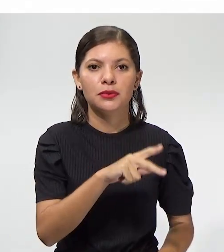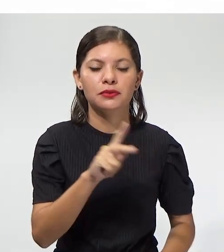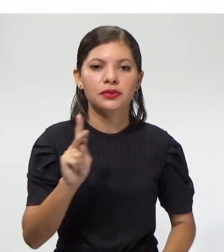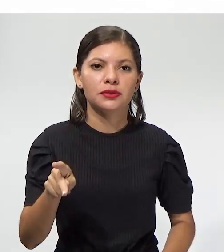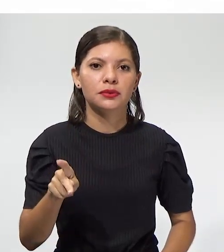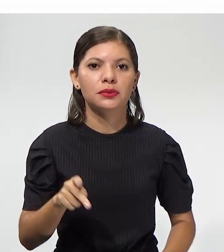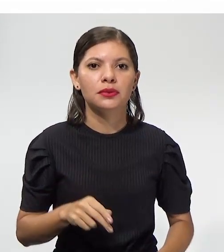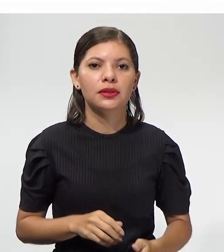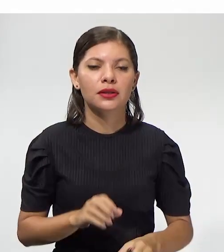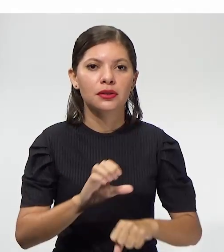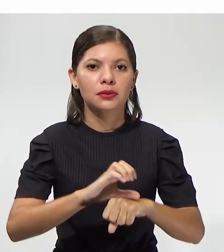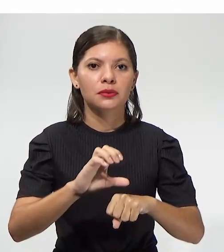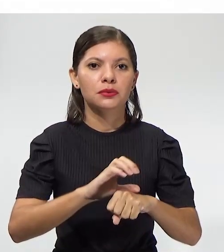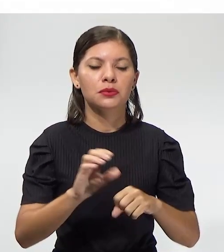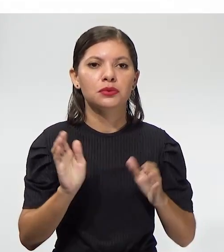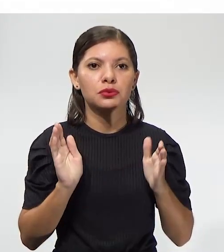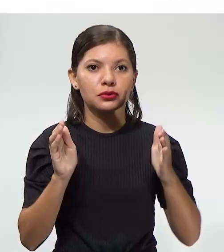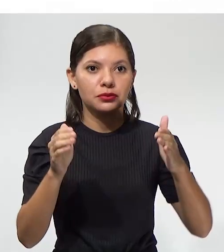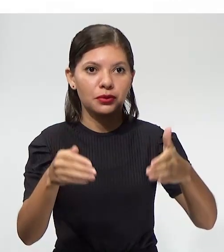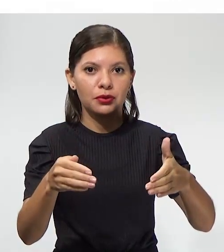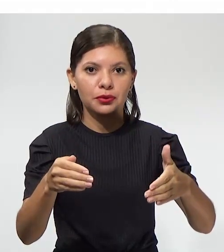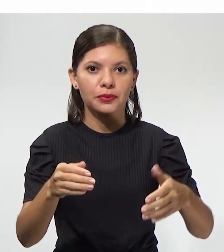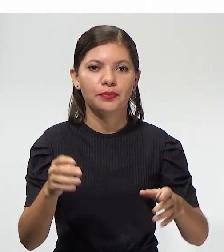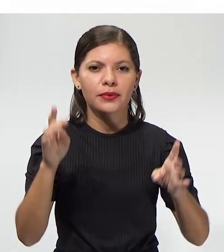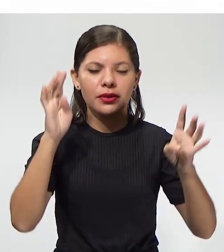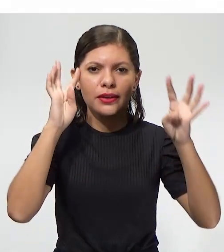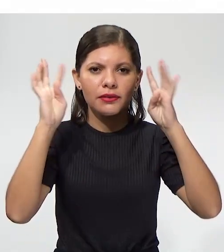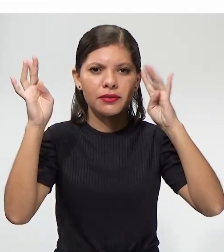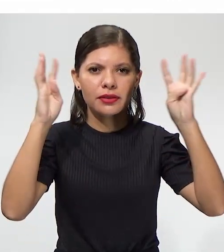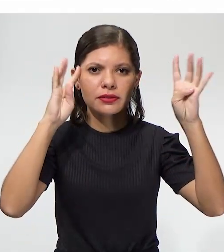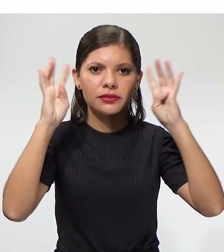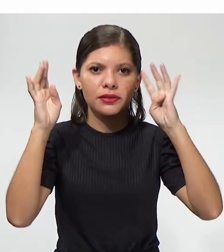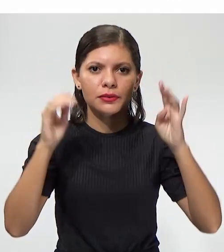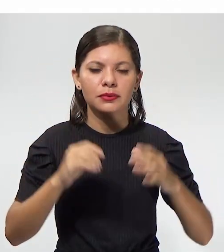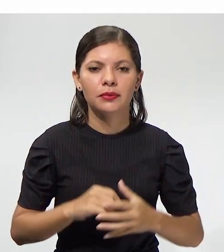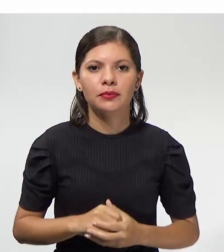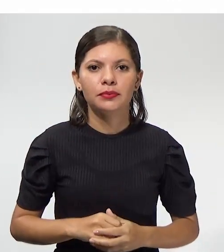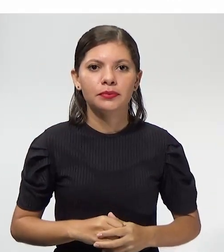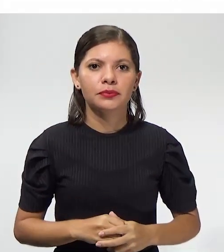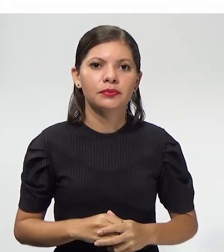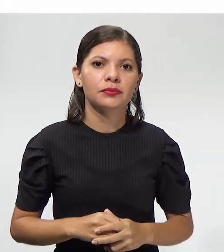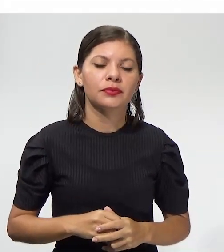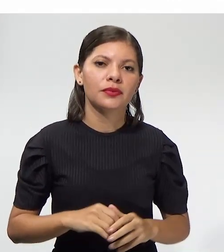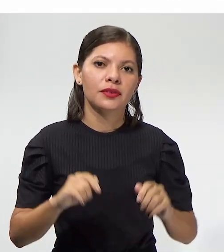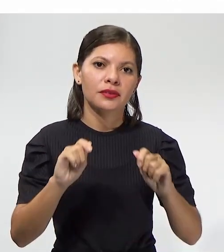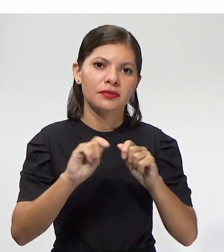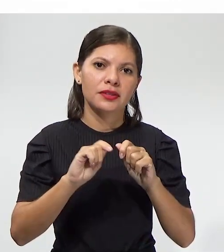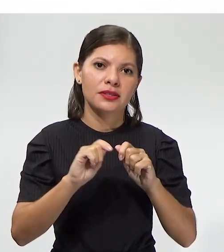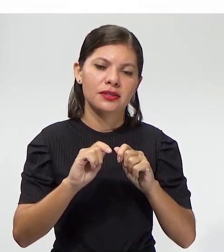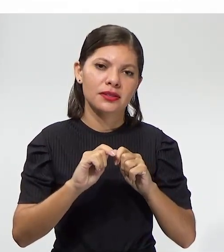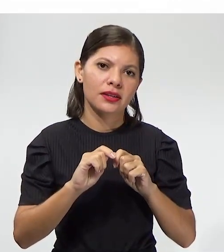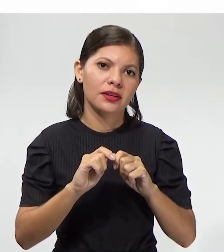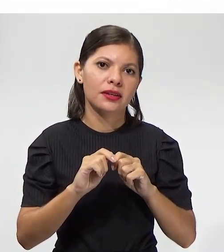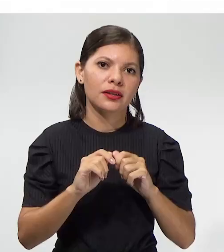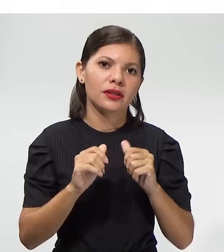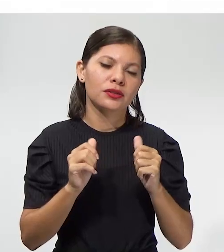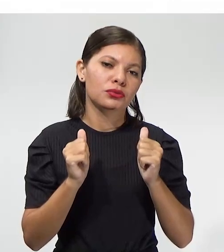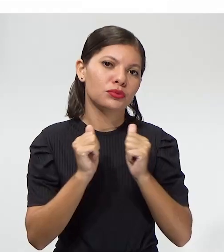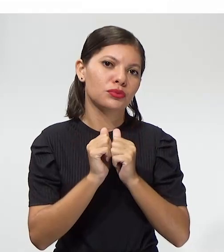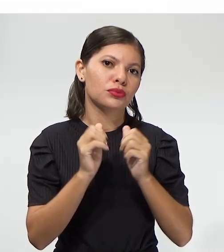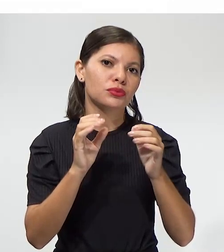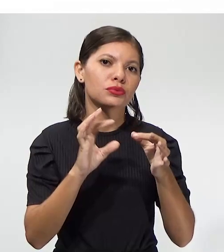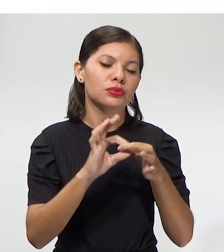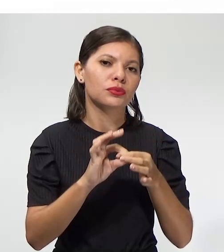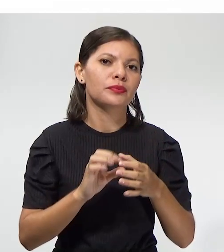nesse conteúdo, e ela traz uma seguinte reflexão: como exercitar a parceria quando somos